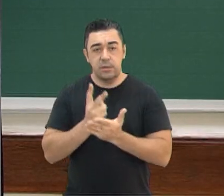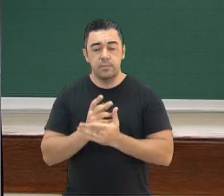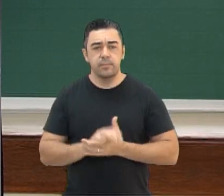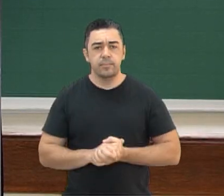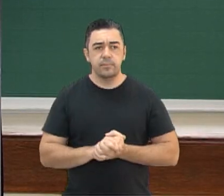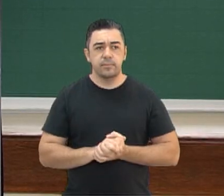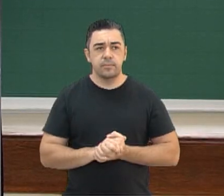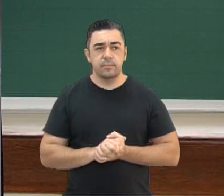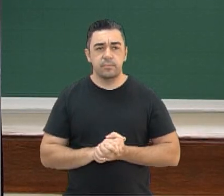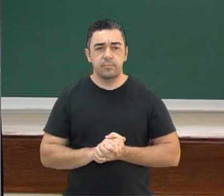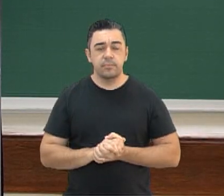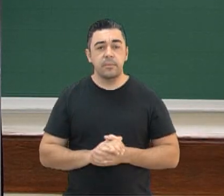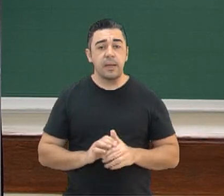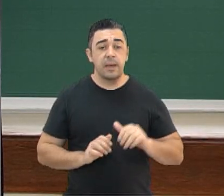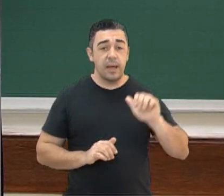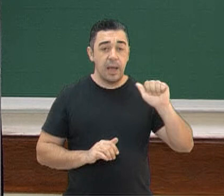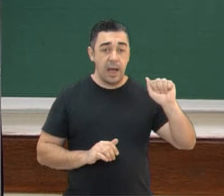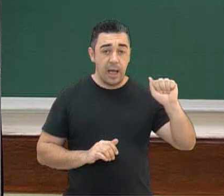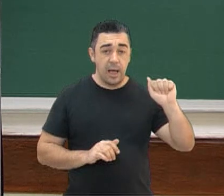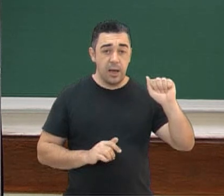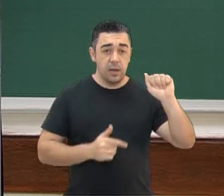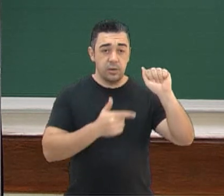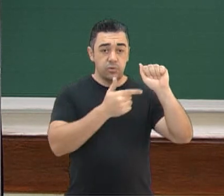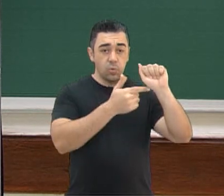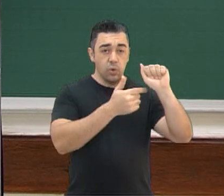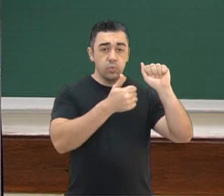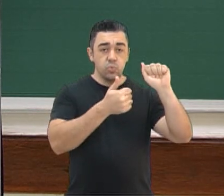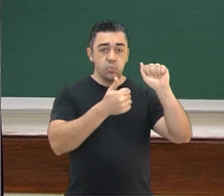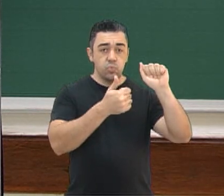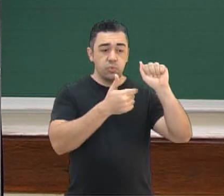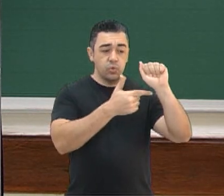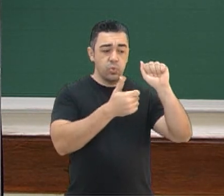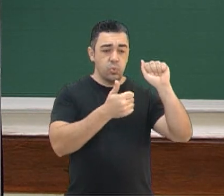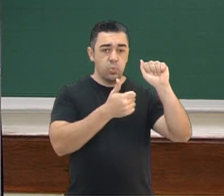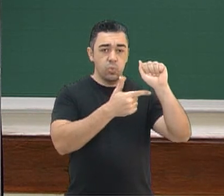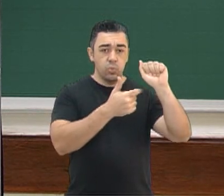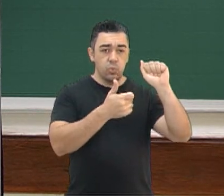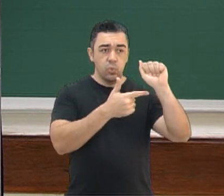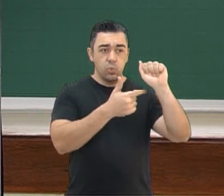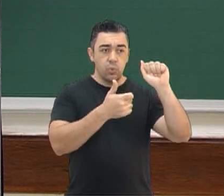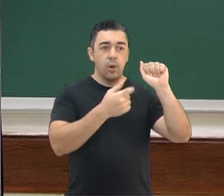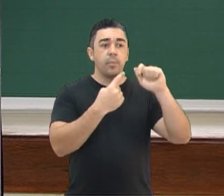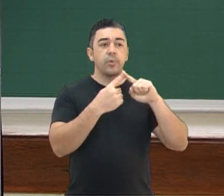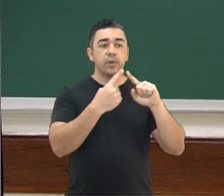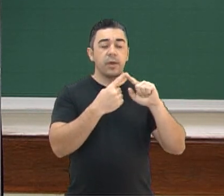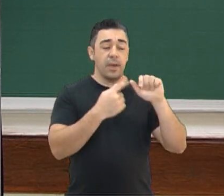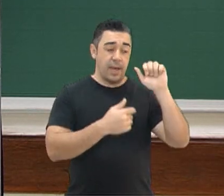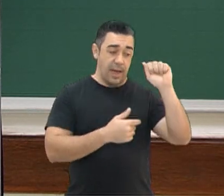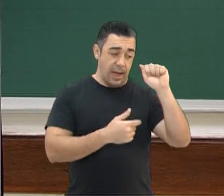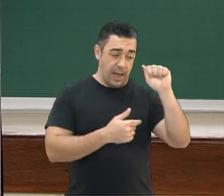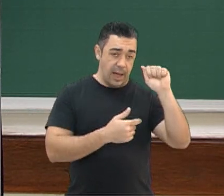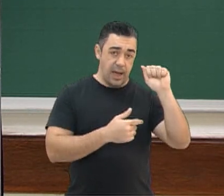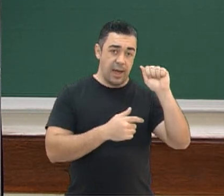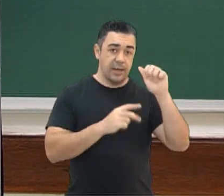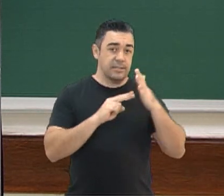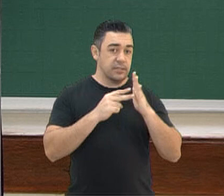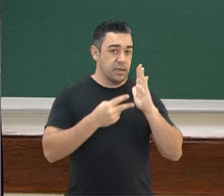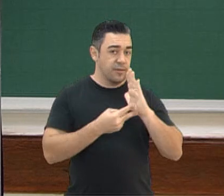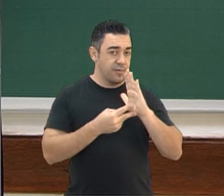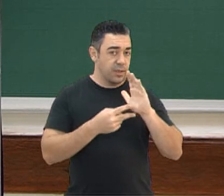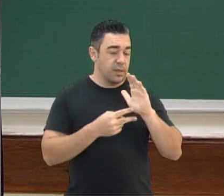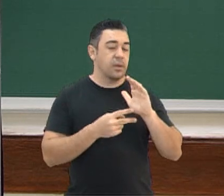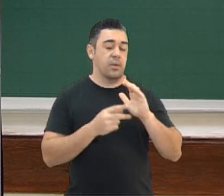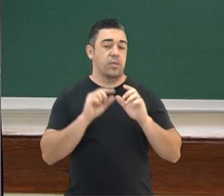o elemento A21? Por que será que ele se chama A21? O Azinho pequenininho é porque eu estou representando um